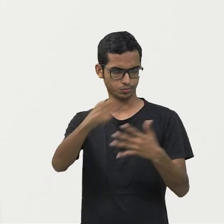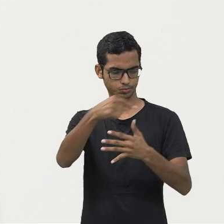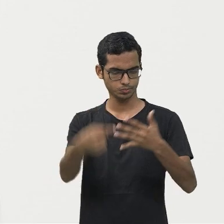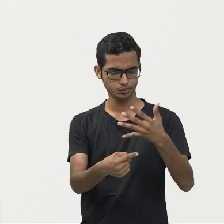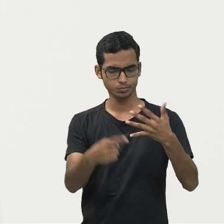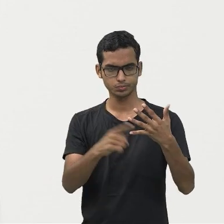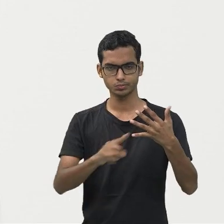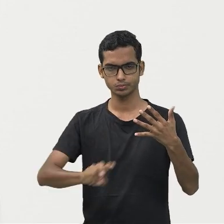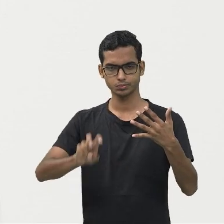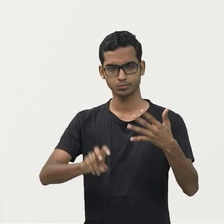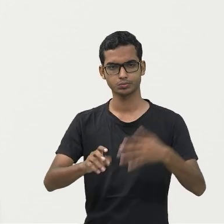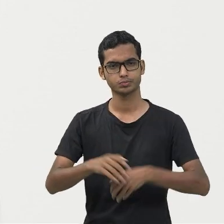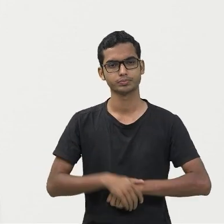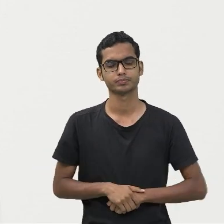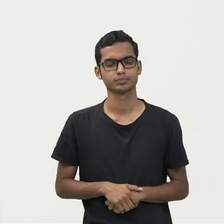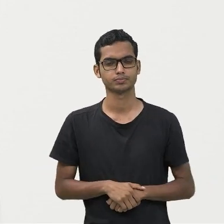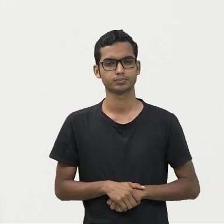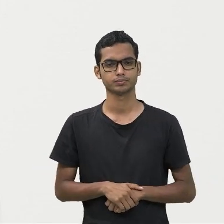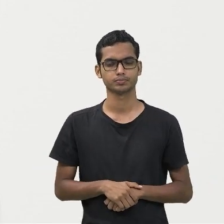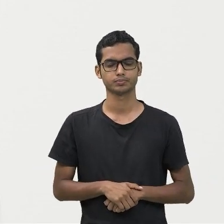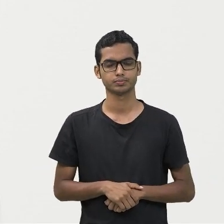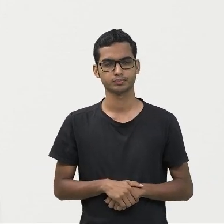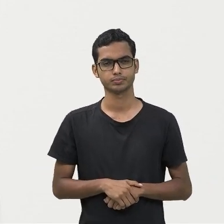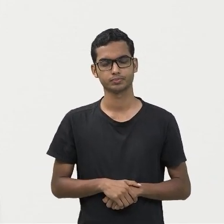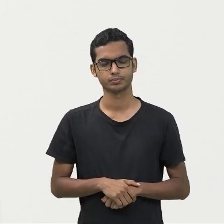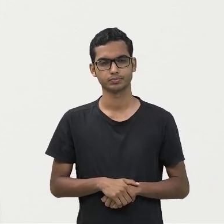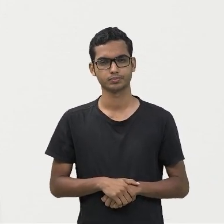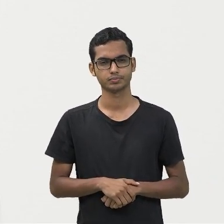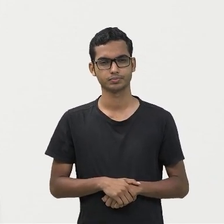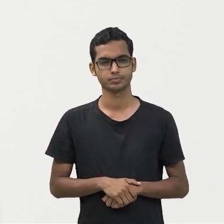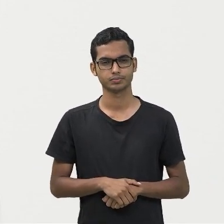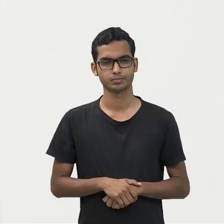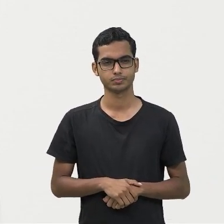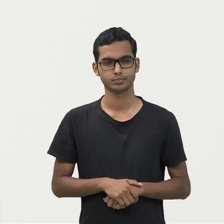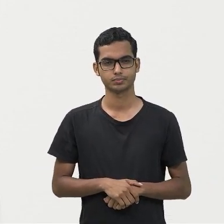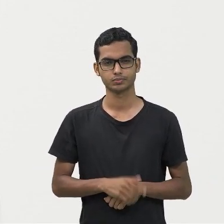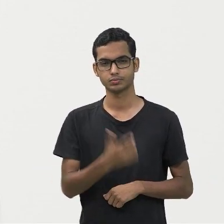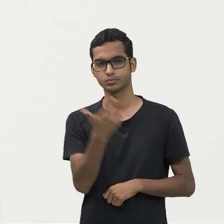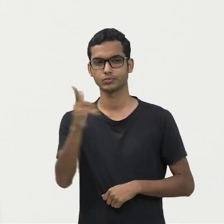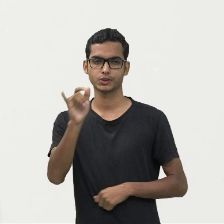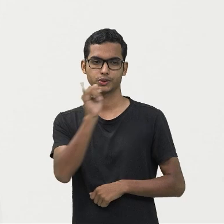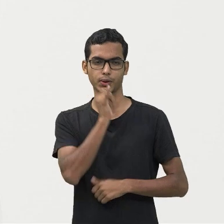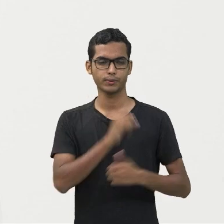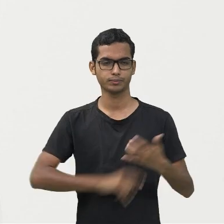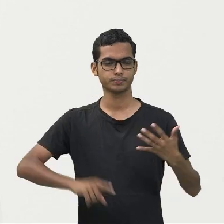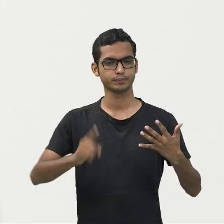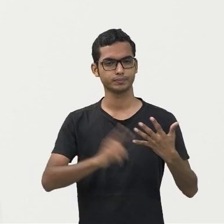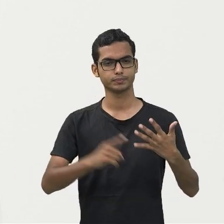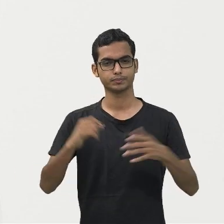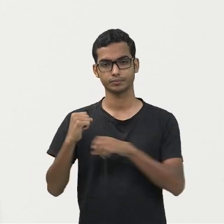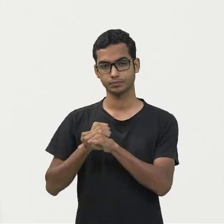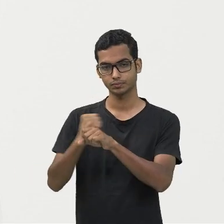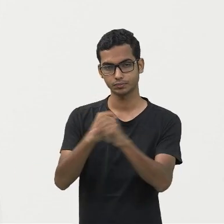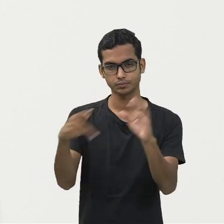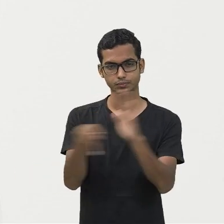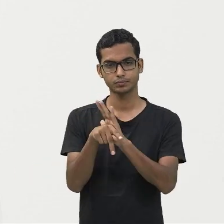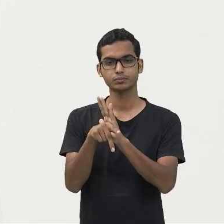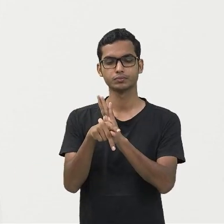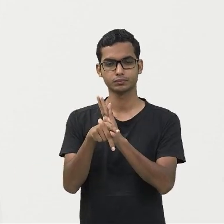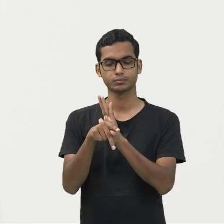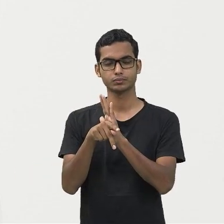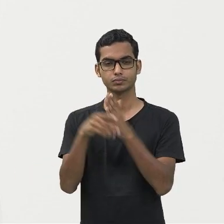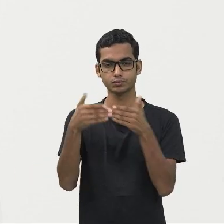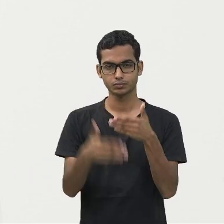foi o quinto, tá bom? Aqui outro exemplo, olha, a sequência dos anos a partir